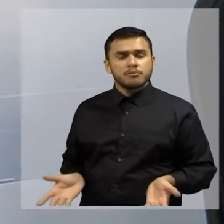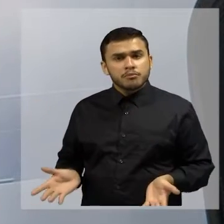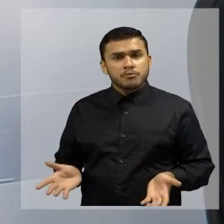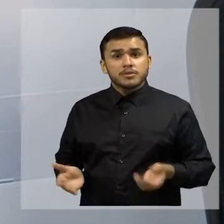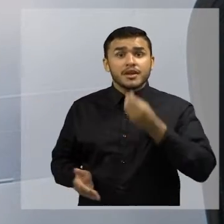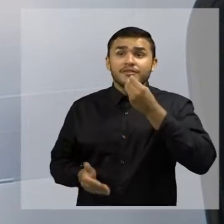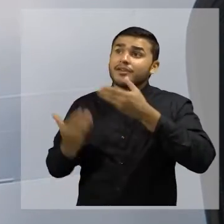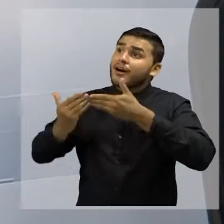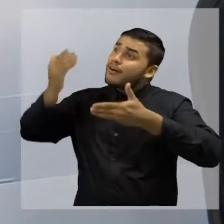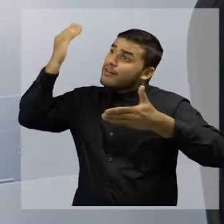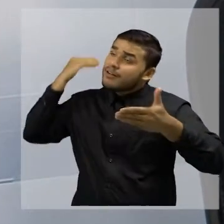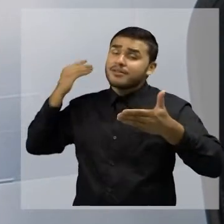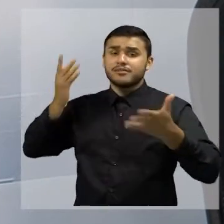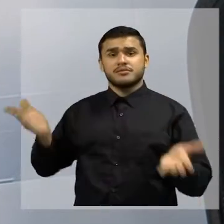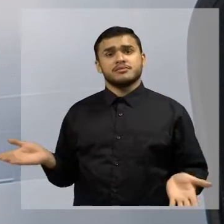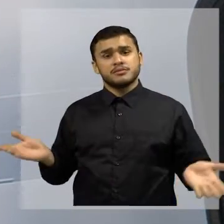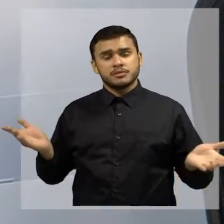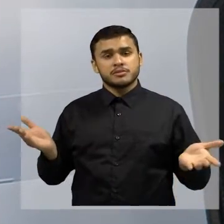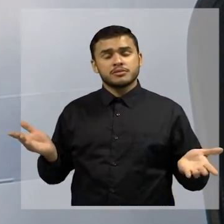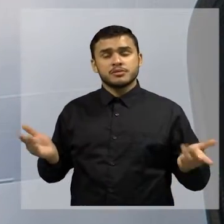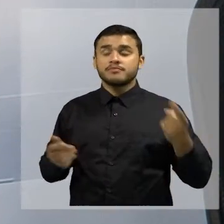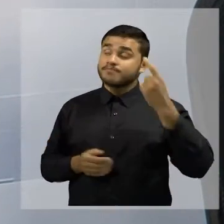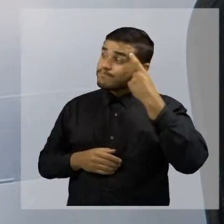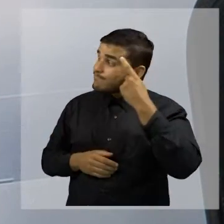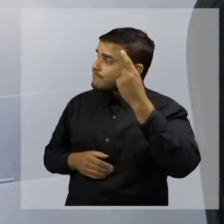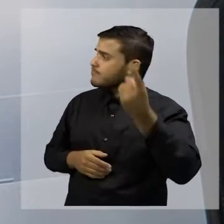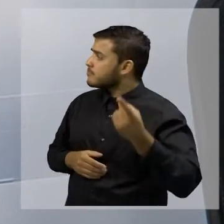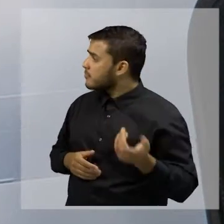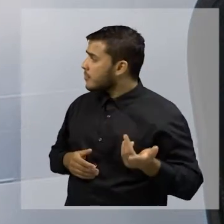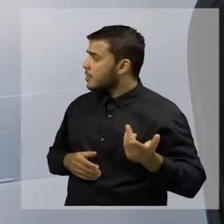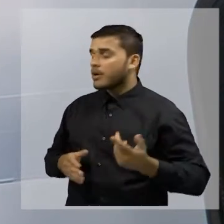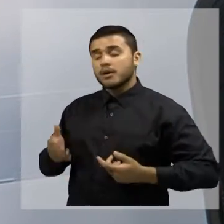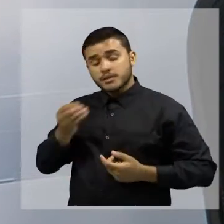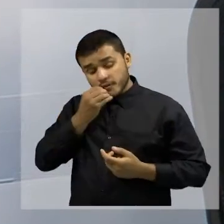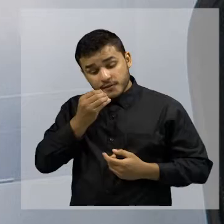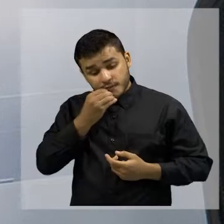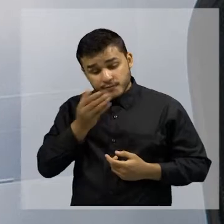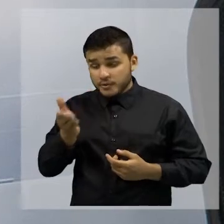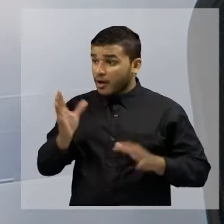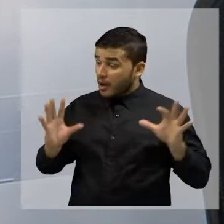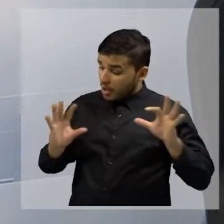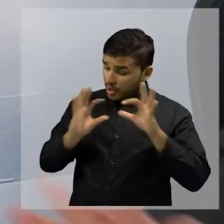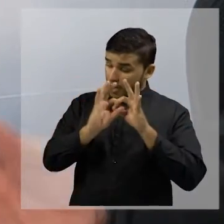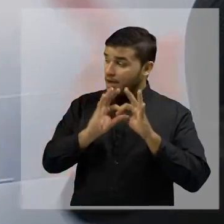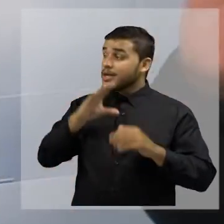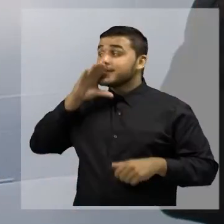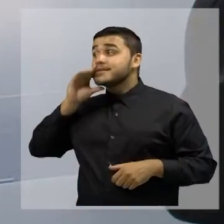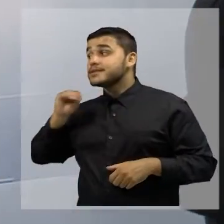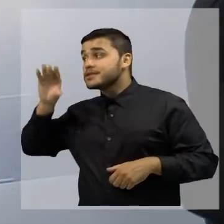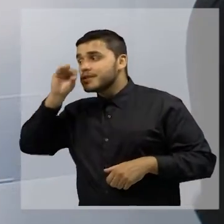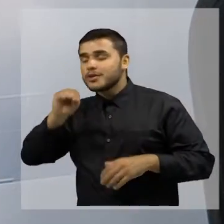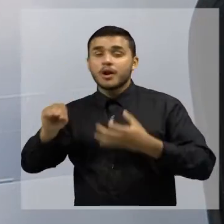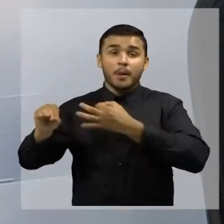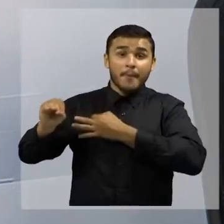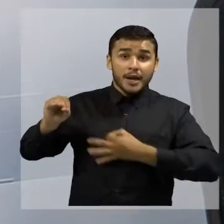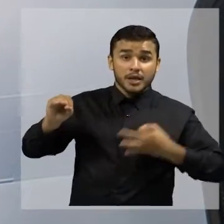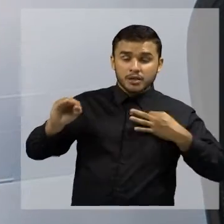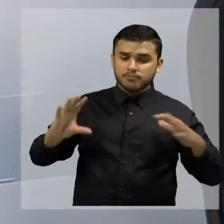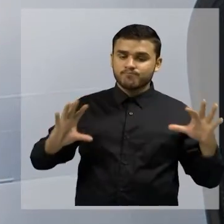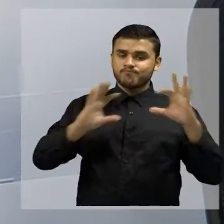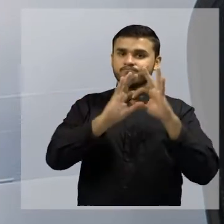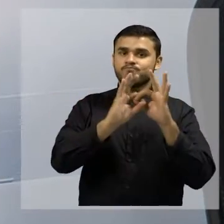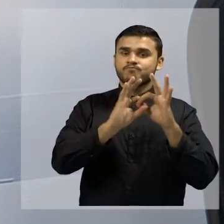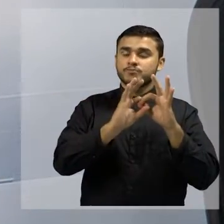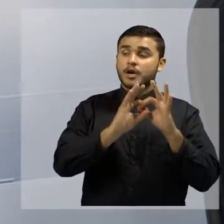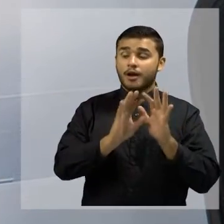na relação com o Congresso. Então, o que acontece? Se eles tivessem fechado essa aliança, a história hoje do Brasil poderia ser diferente.